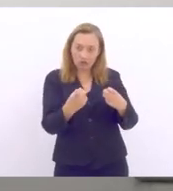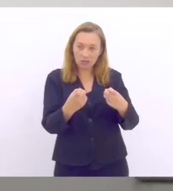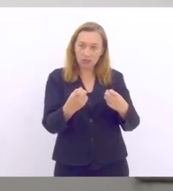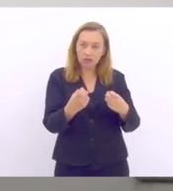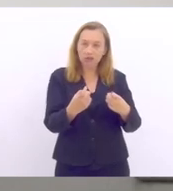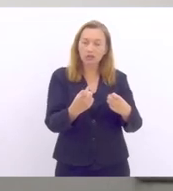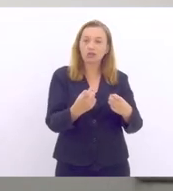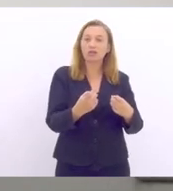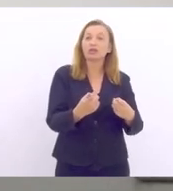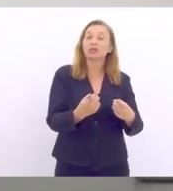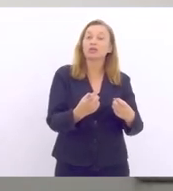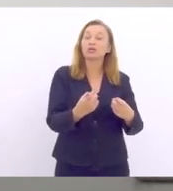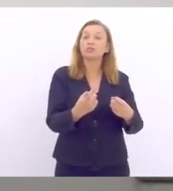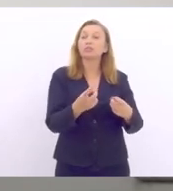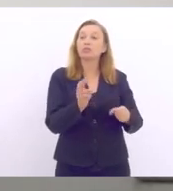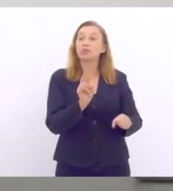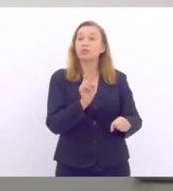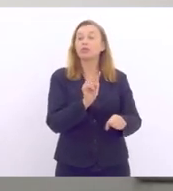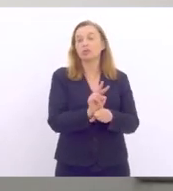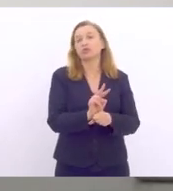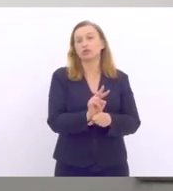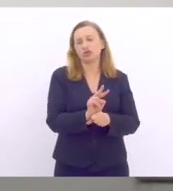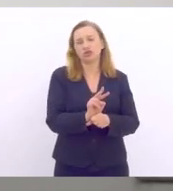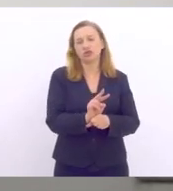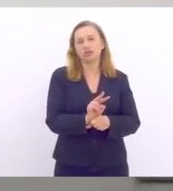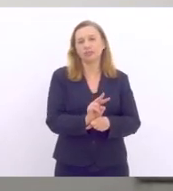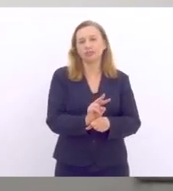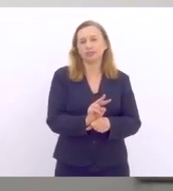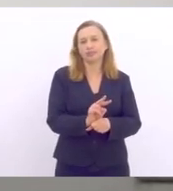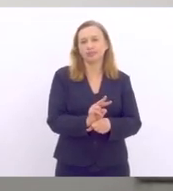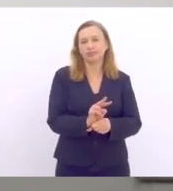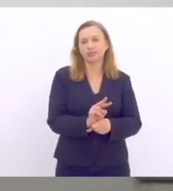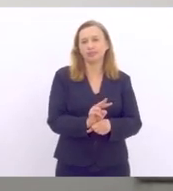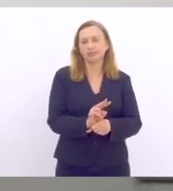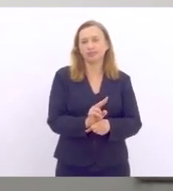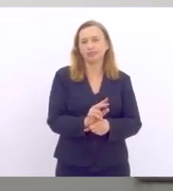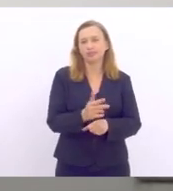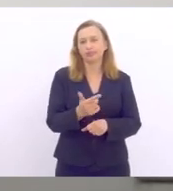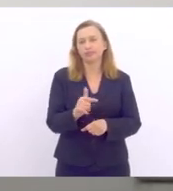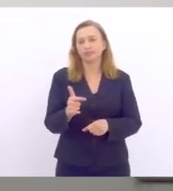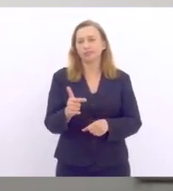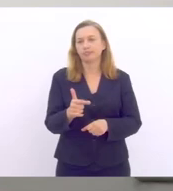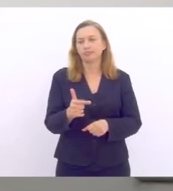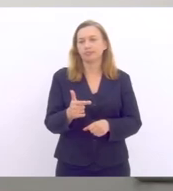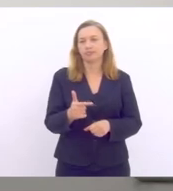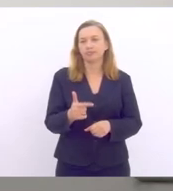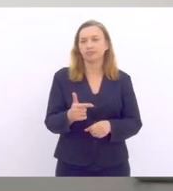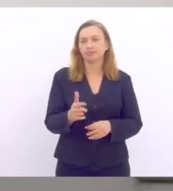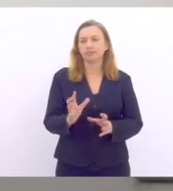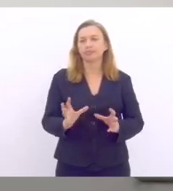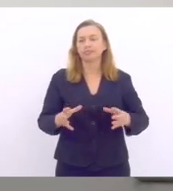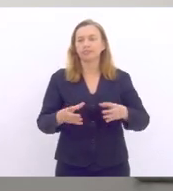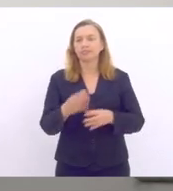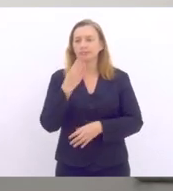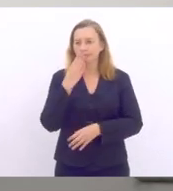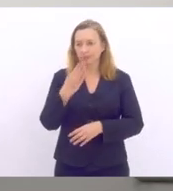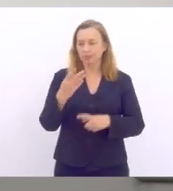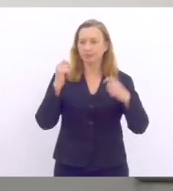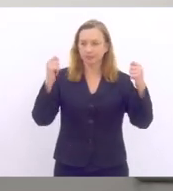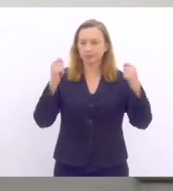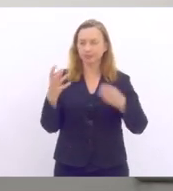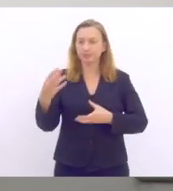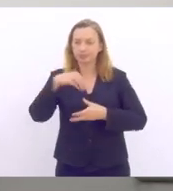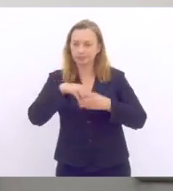sua responsabilidade. E isso mantém permanente a presença da torcida organizada no estádio. Que, de